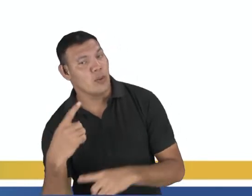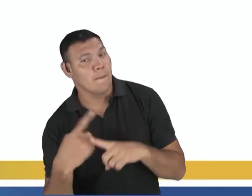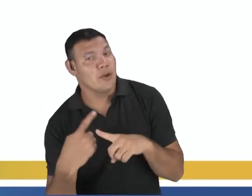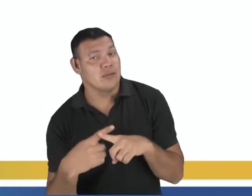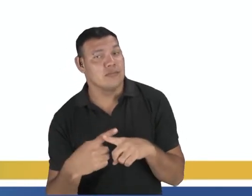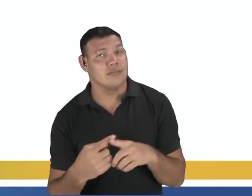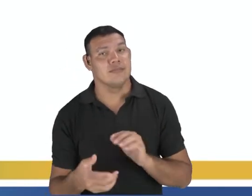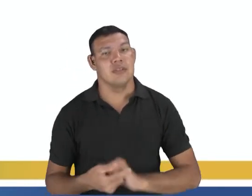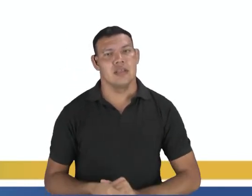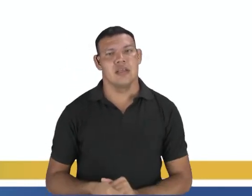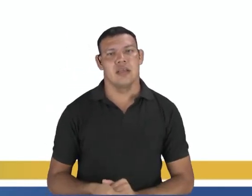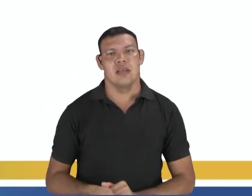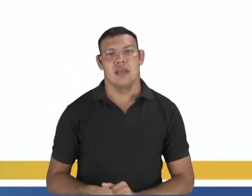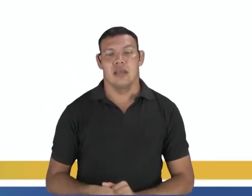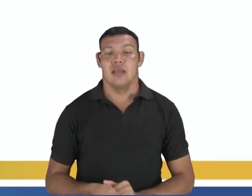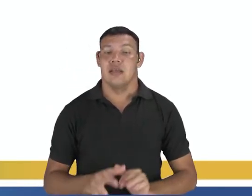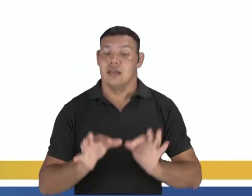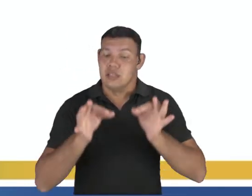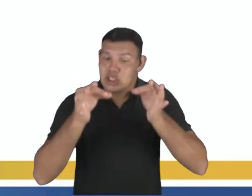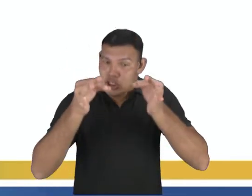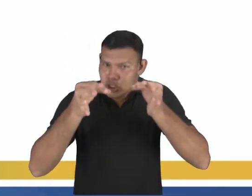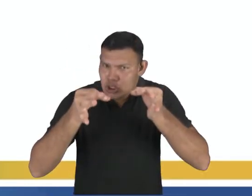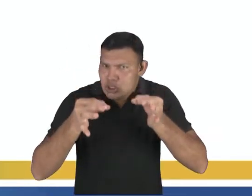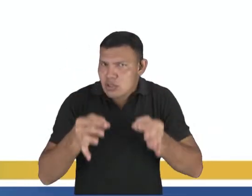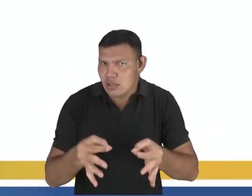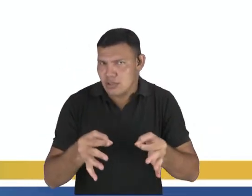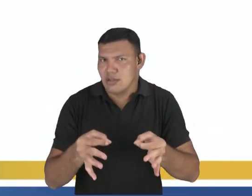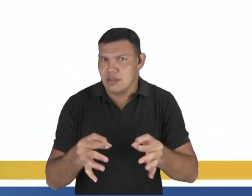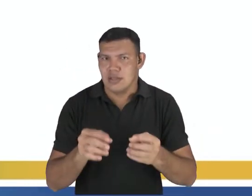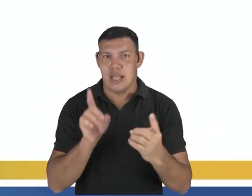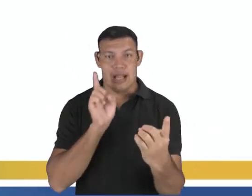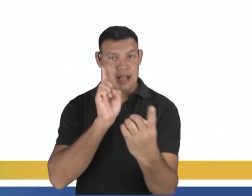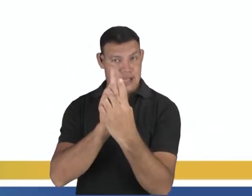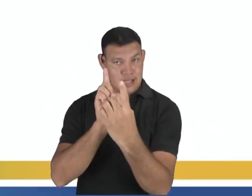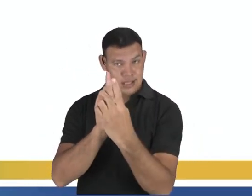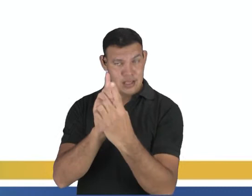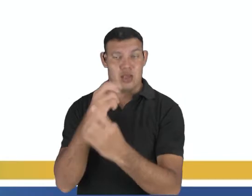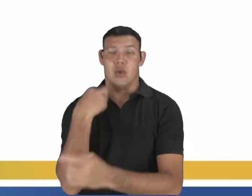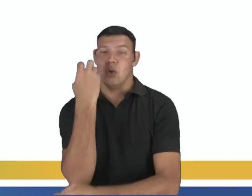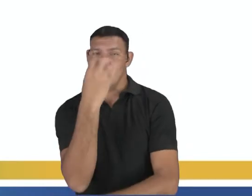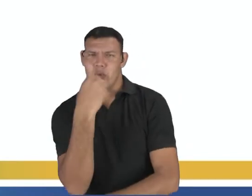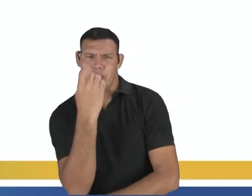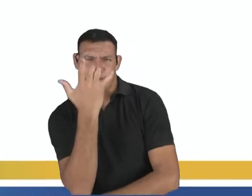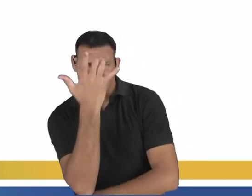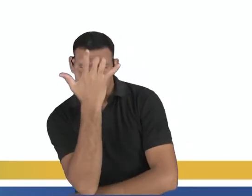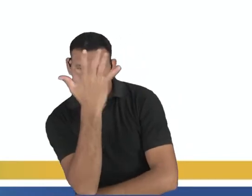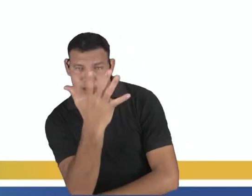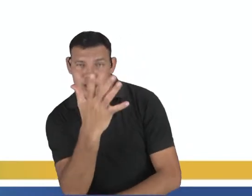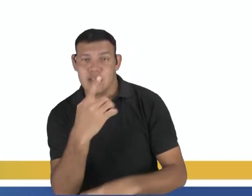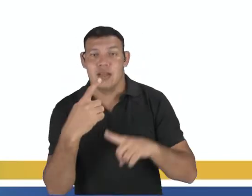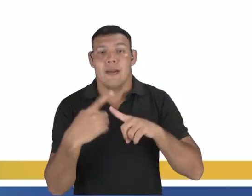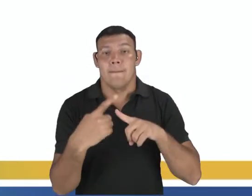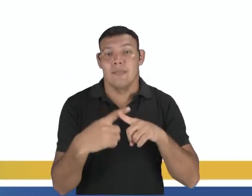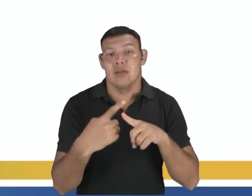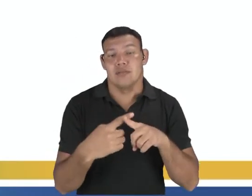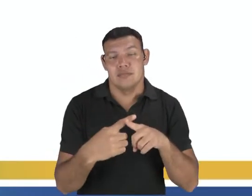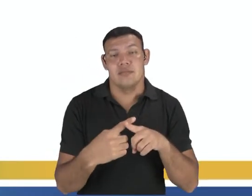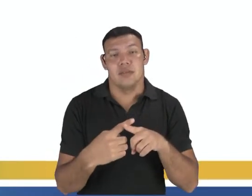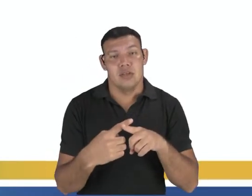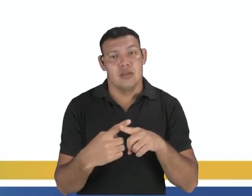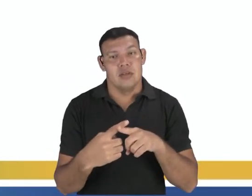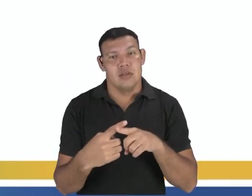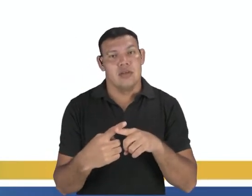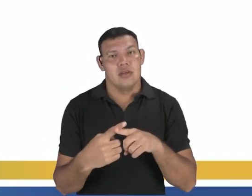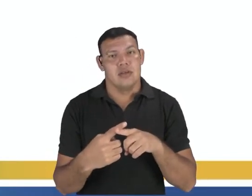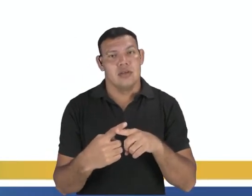Por quê? Porque o que vai determinar a oralidade ser mais complexa do que a escrita vai ser o